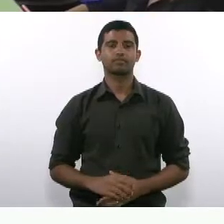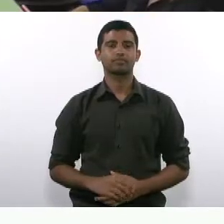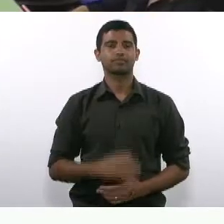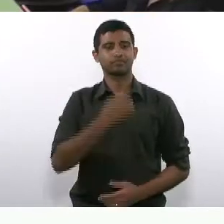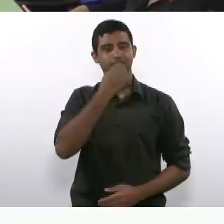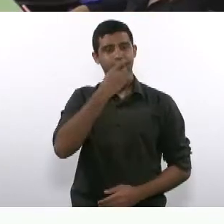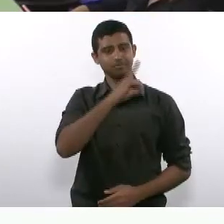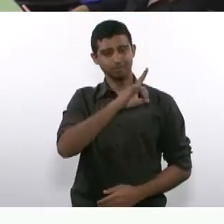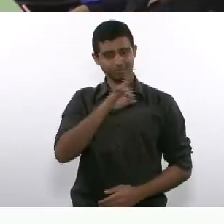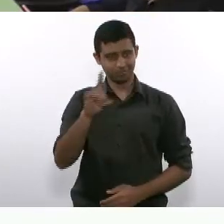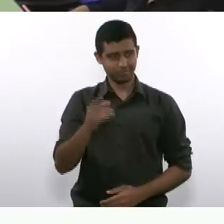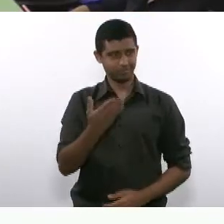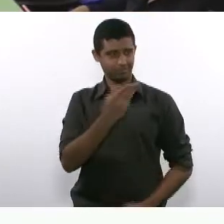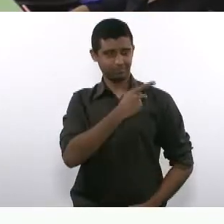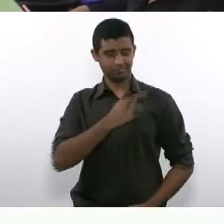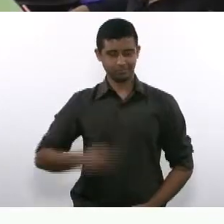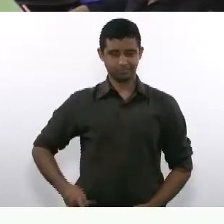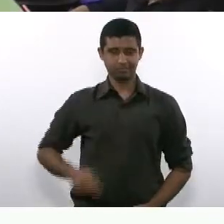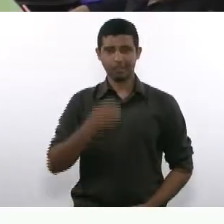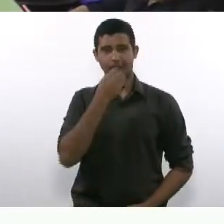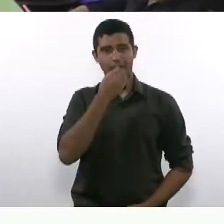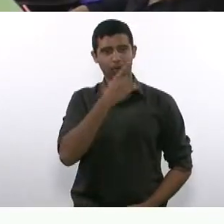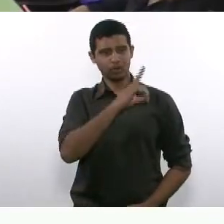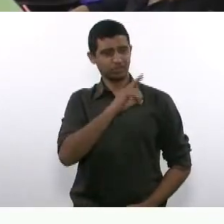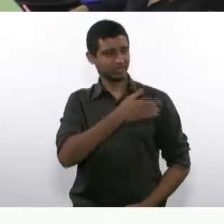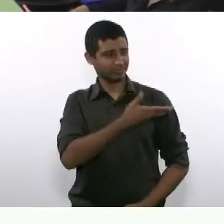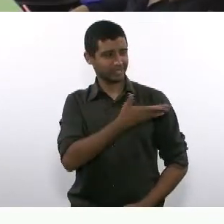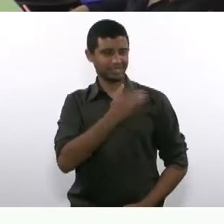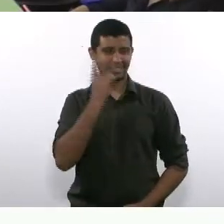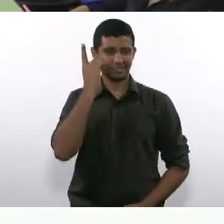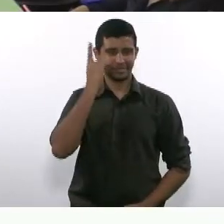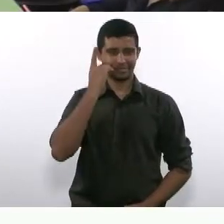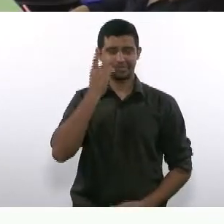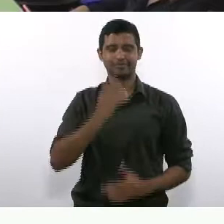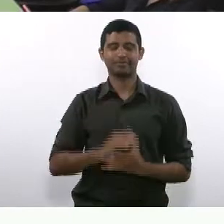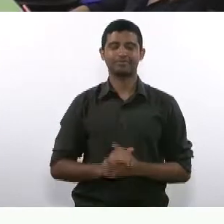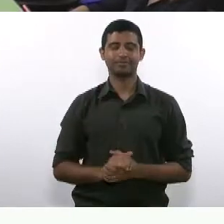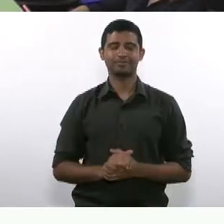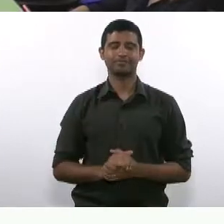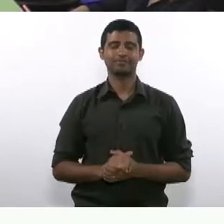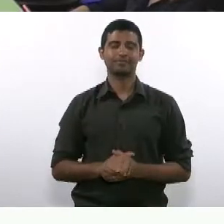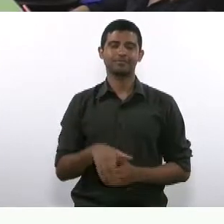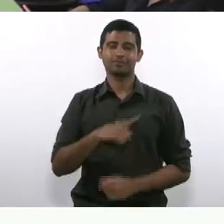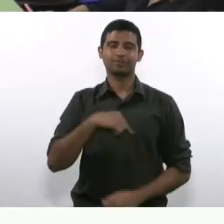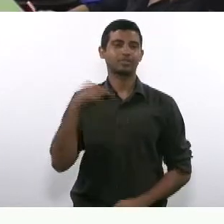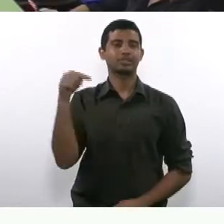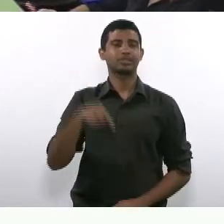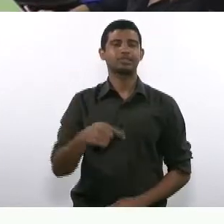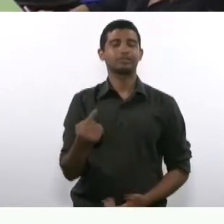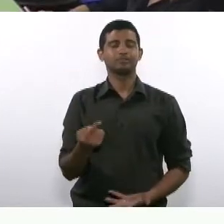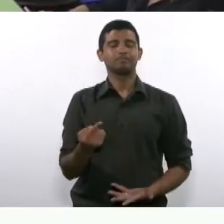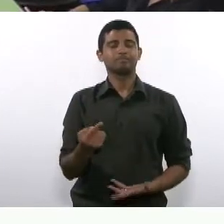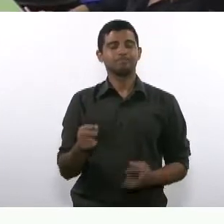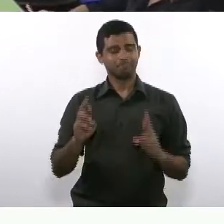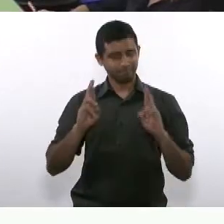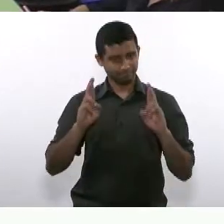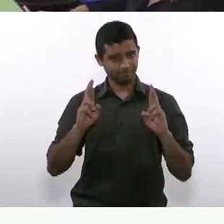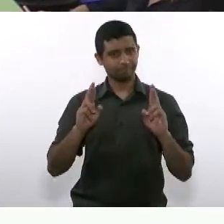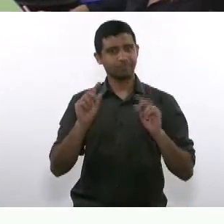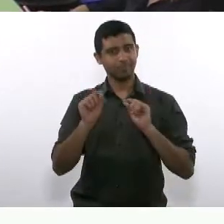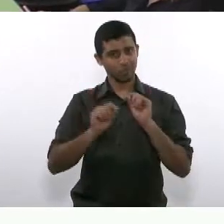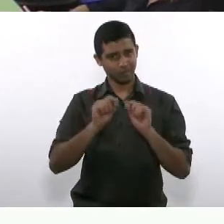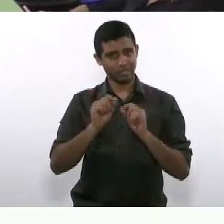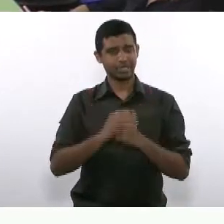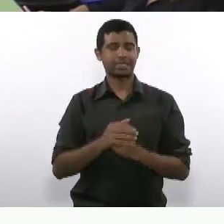Bom dia, senhor presidente. Bom dia, senhores deputados. Viemos aqui com a esperança de, ao